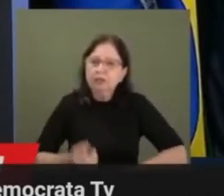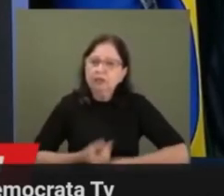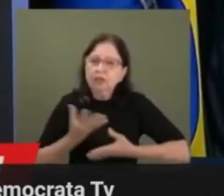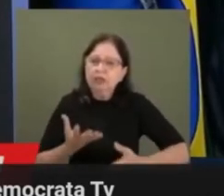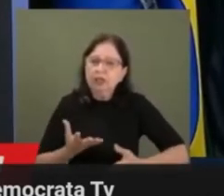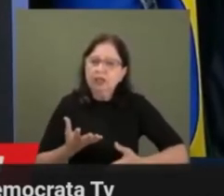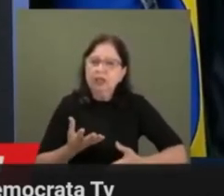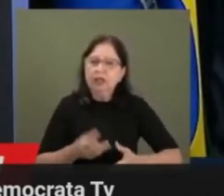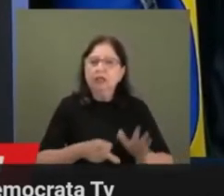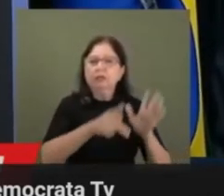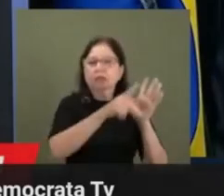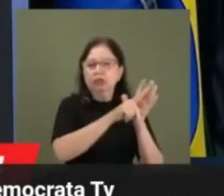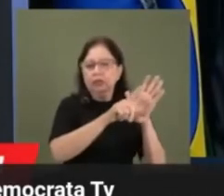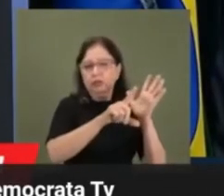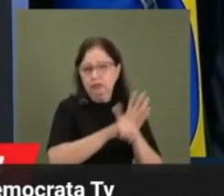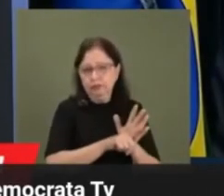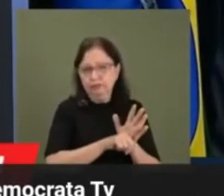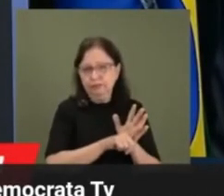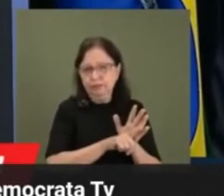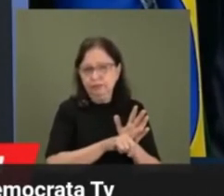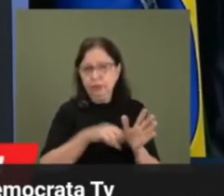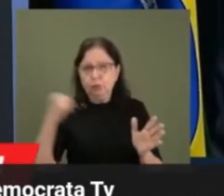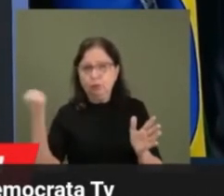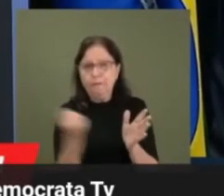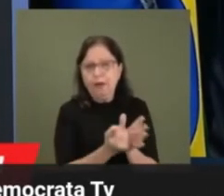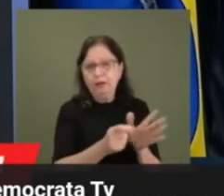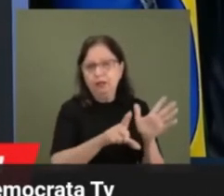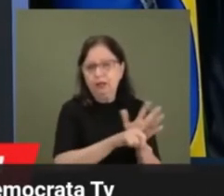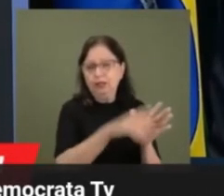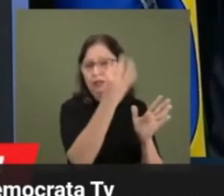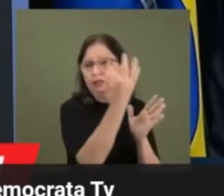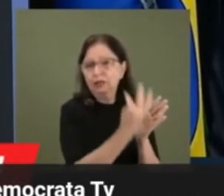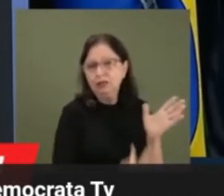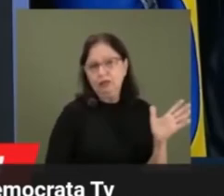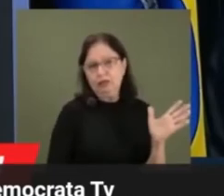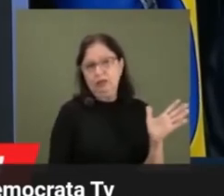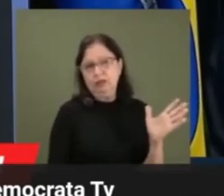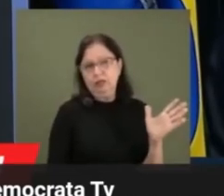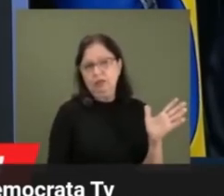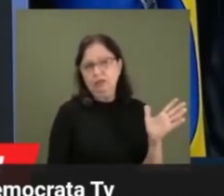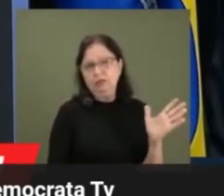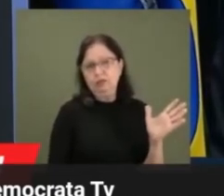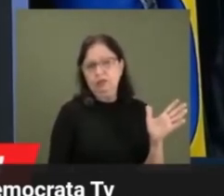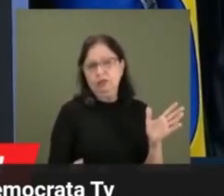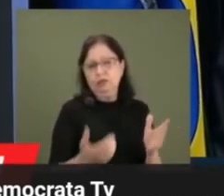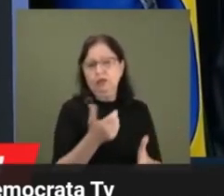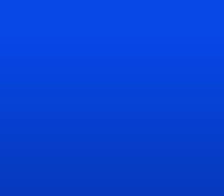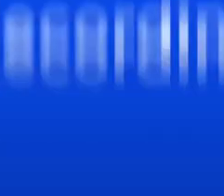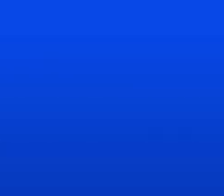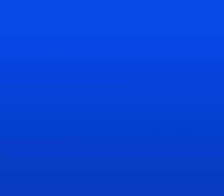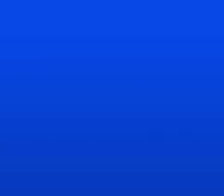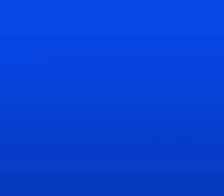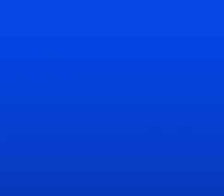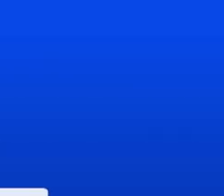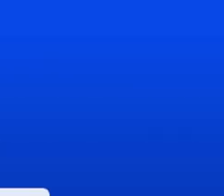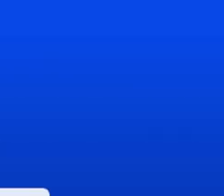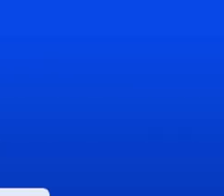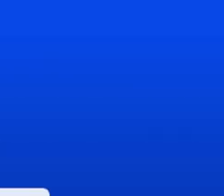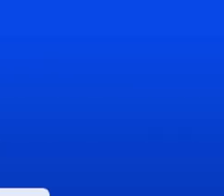de Marco legal paraos jogos eletrônicos videog não serve as empresas de videog servem a